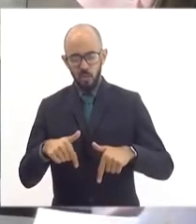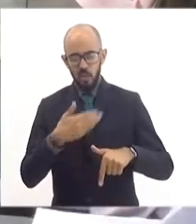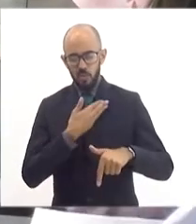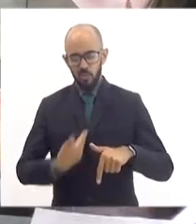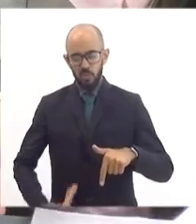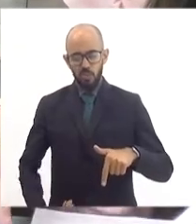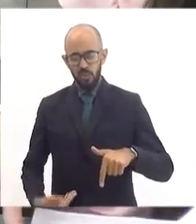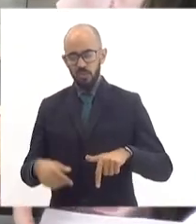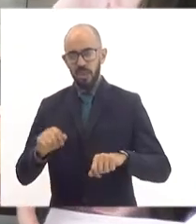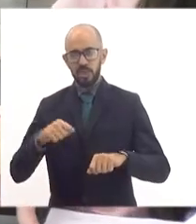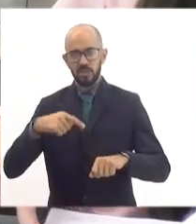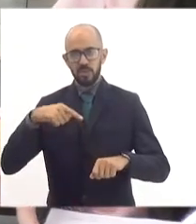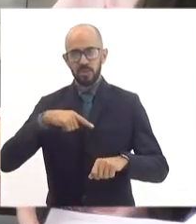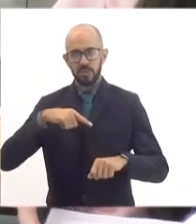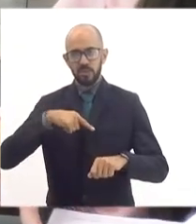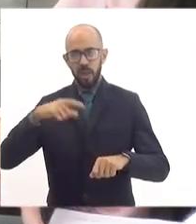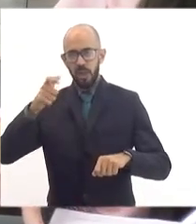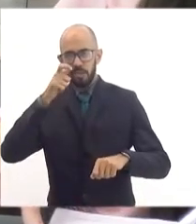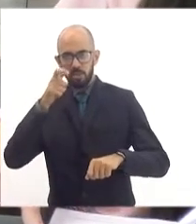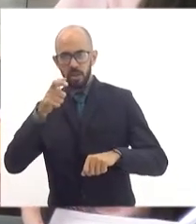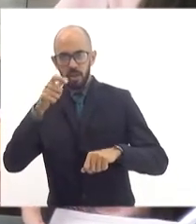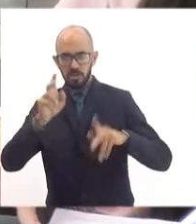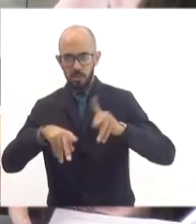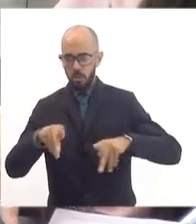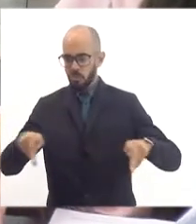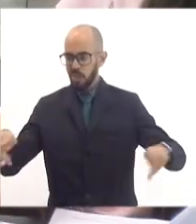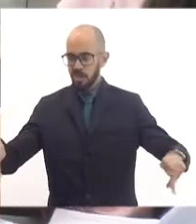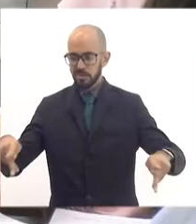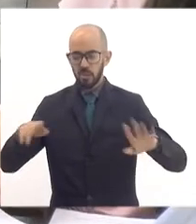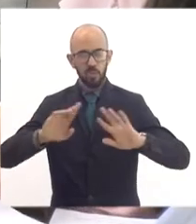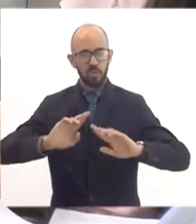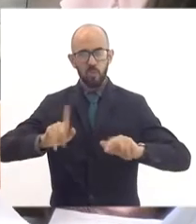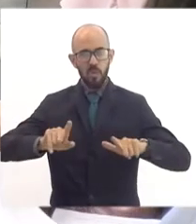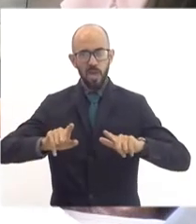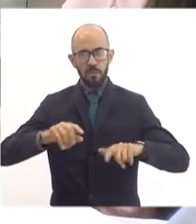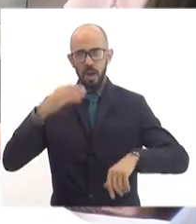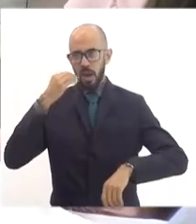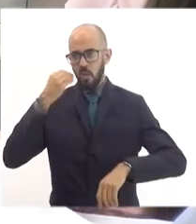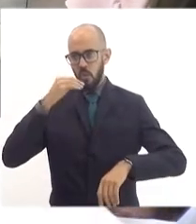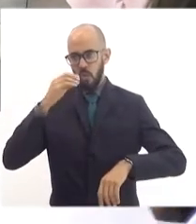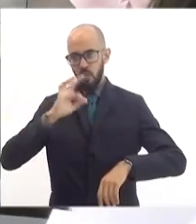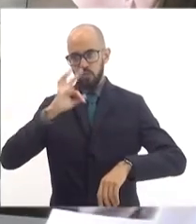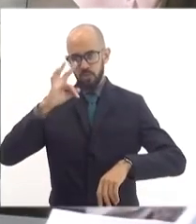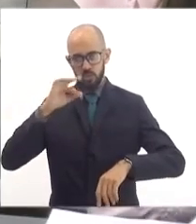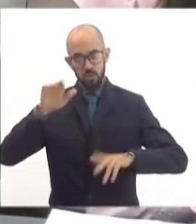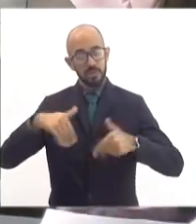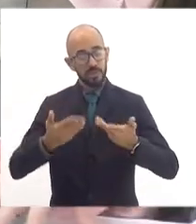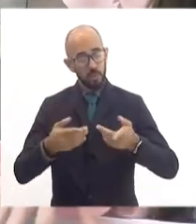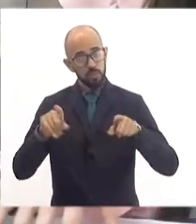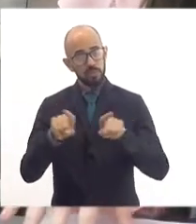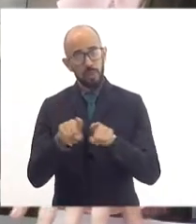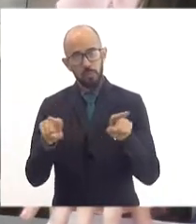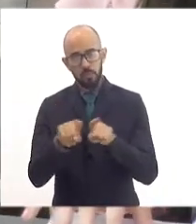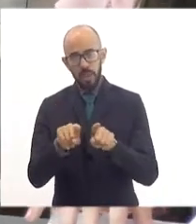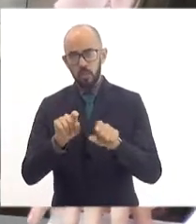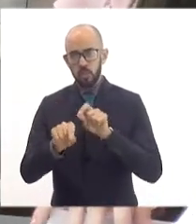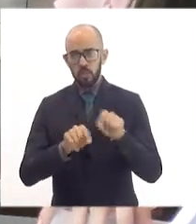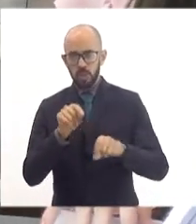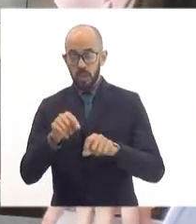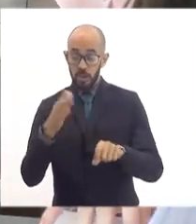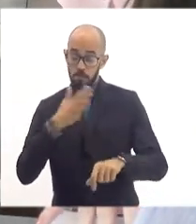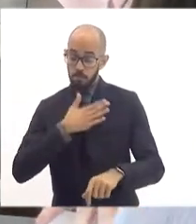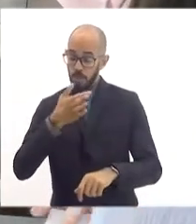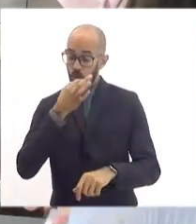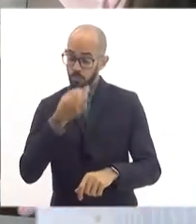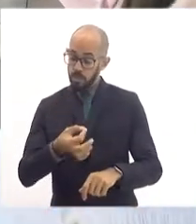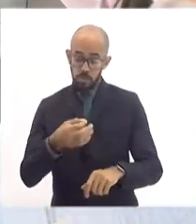para atendimento às necessidades da população e não para a rentabilidade. Então, também, a nosso juízo,